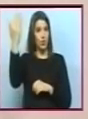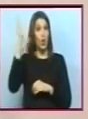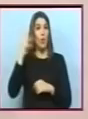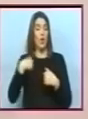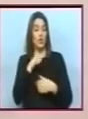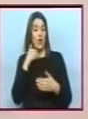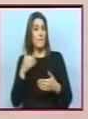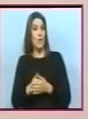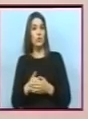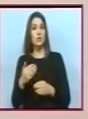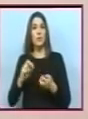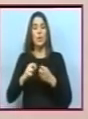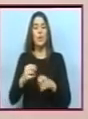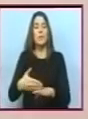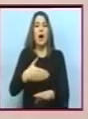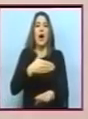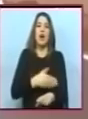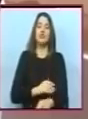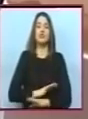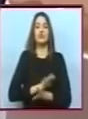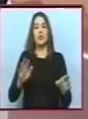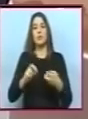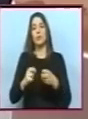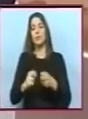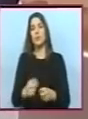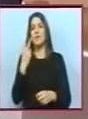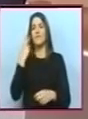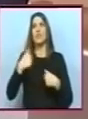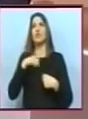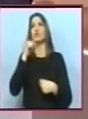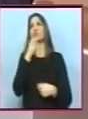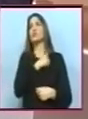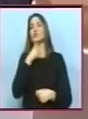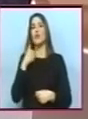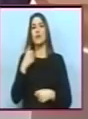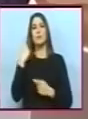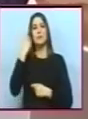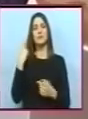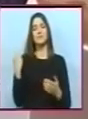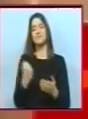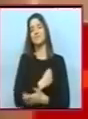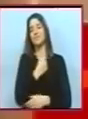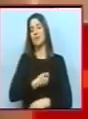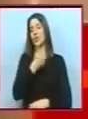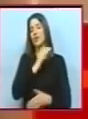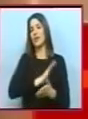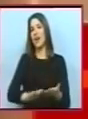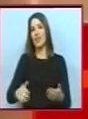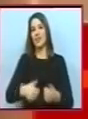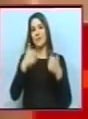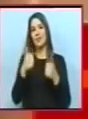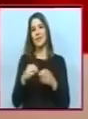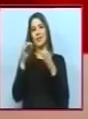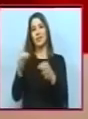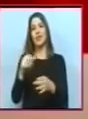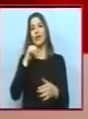cá, estão a antecipar e estão em vida a sofrer. Às vezes penso, meu Deus, se calhar era melhor isto não ser feito. Para